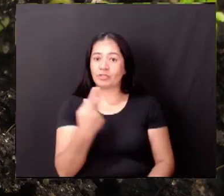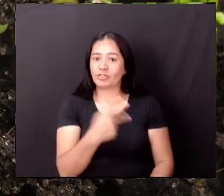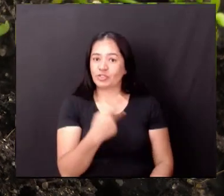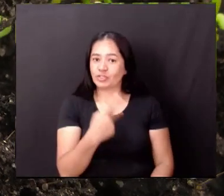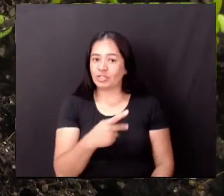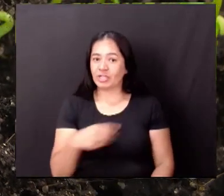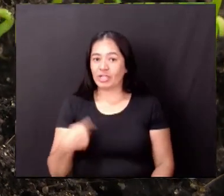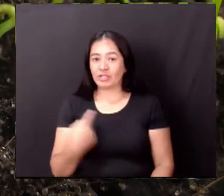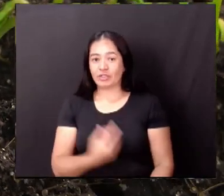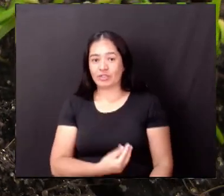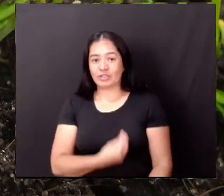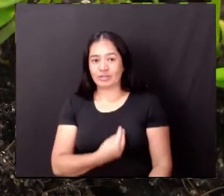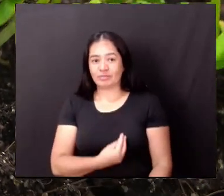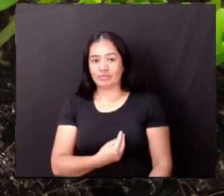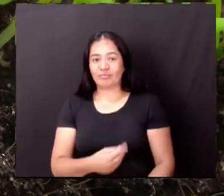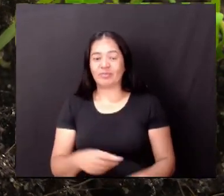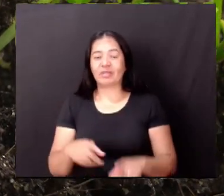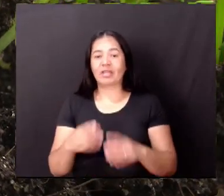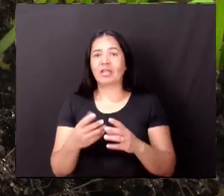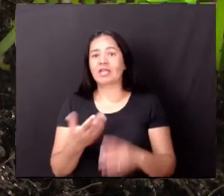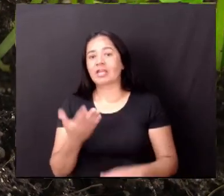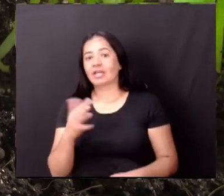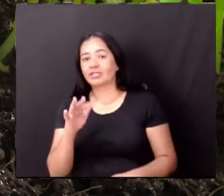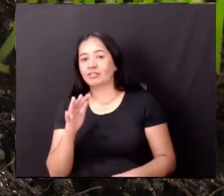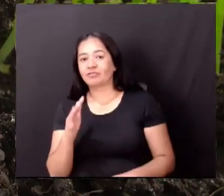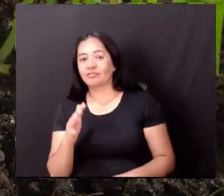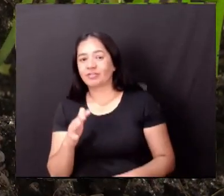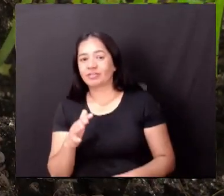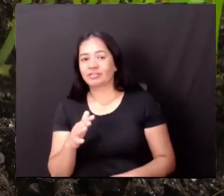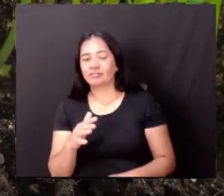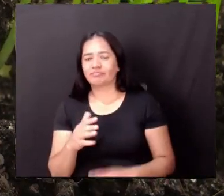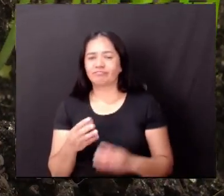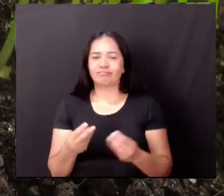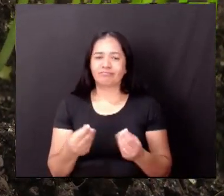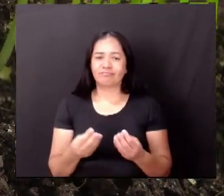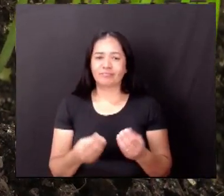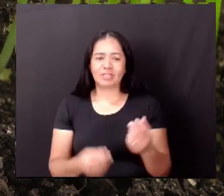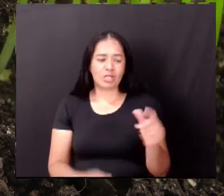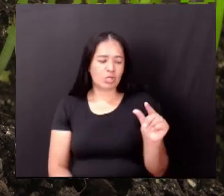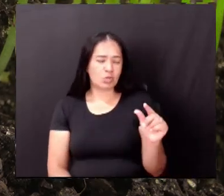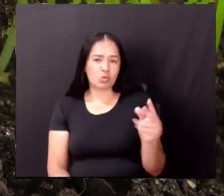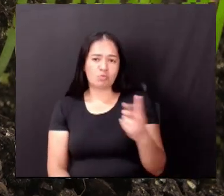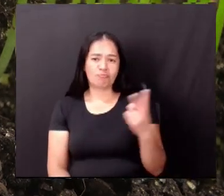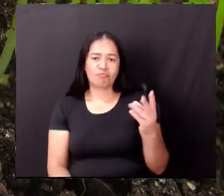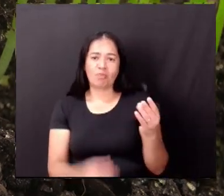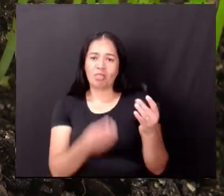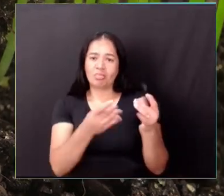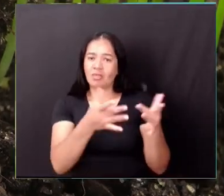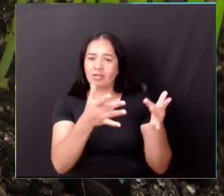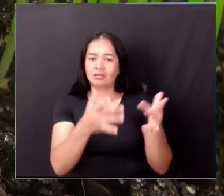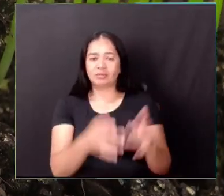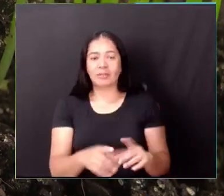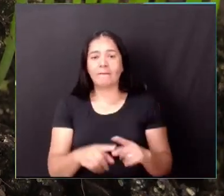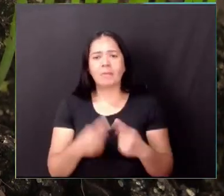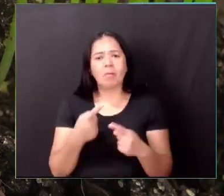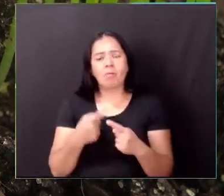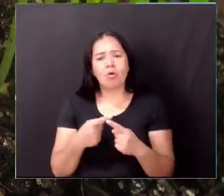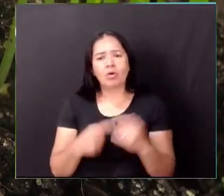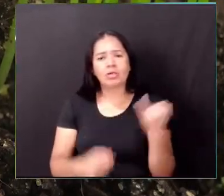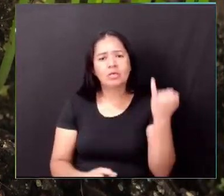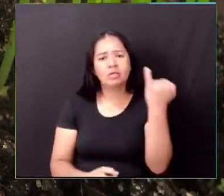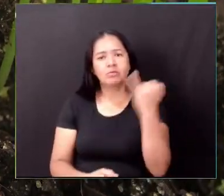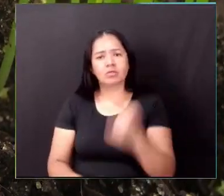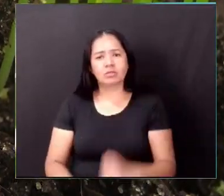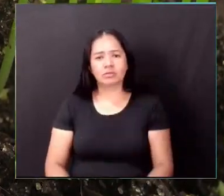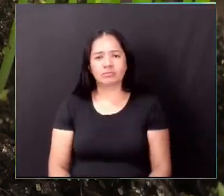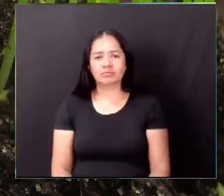papel essencial que desempenham em nossas vidas e, em muitos casos, a considerá-las seres de menor valor. Mas